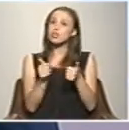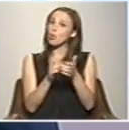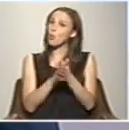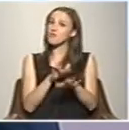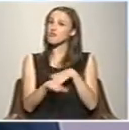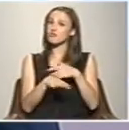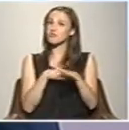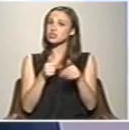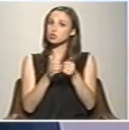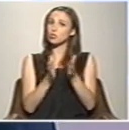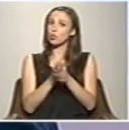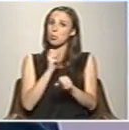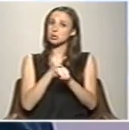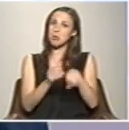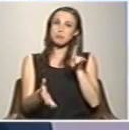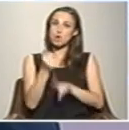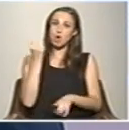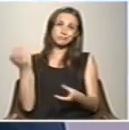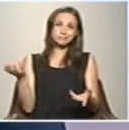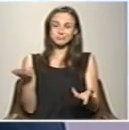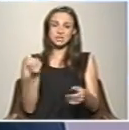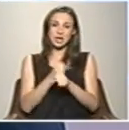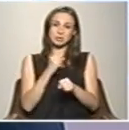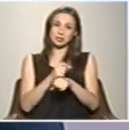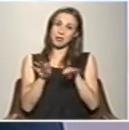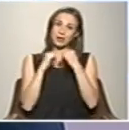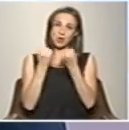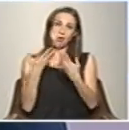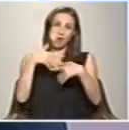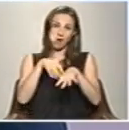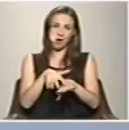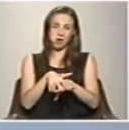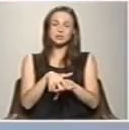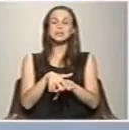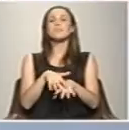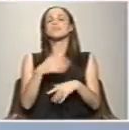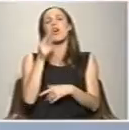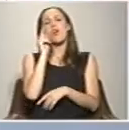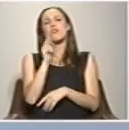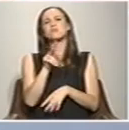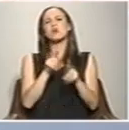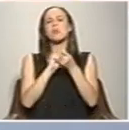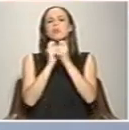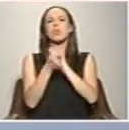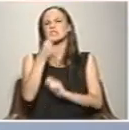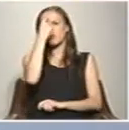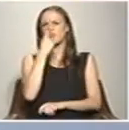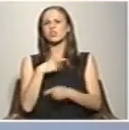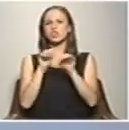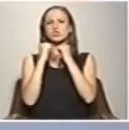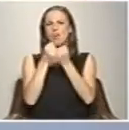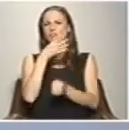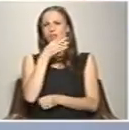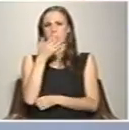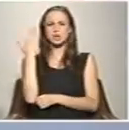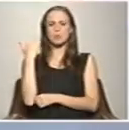para conseguir essa mais-valia que é poder trabalhar em sociedade. Manuel, mas há pouco dizia que nós estamos a assistir a uma mudança do perfil da sociedade, uma